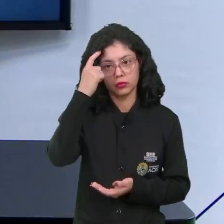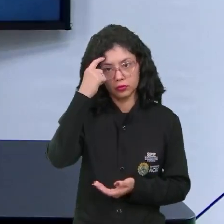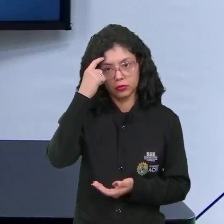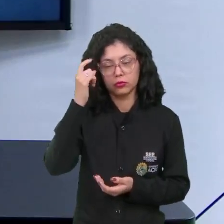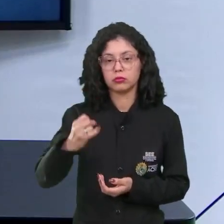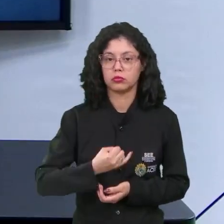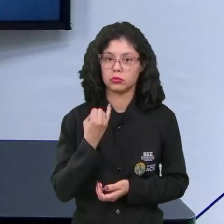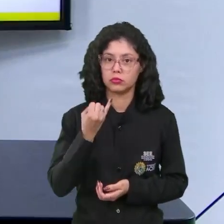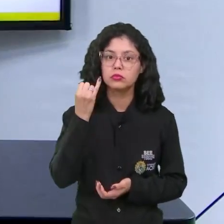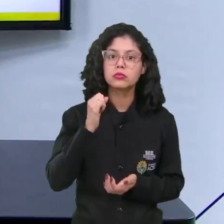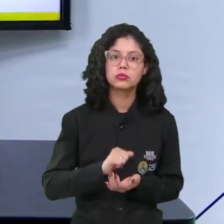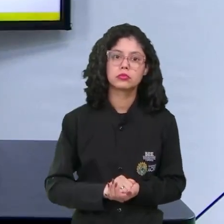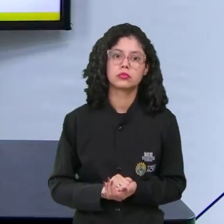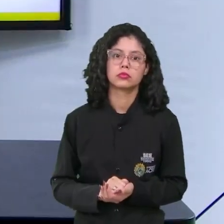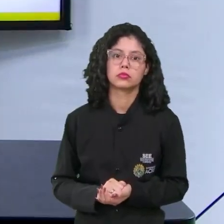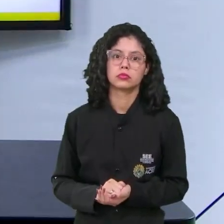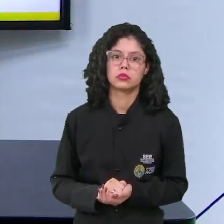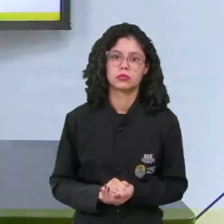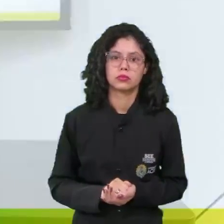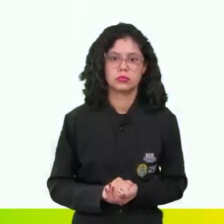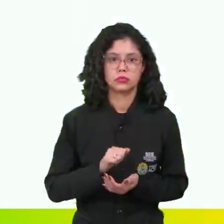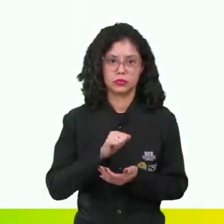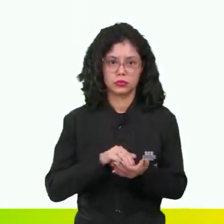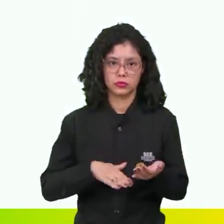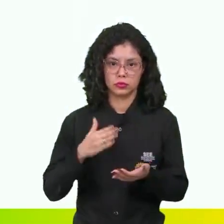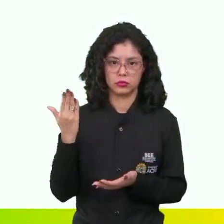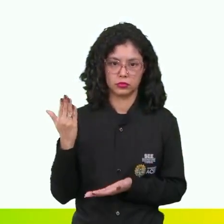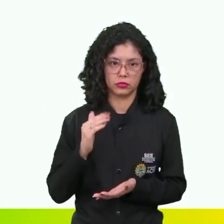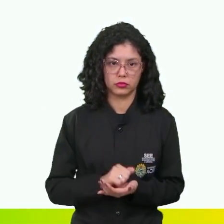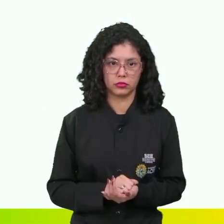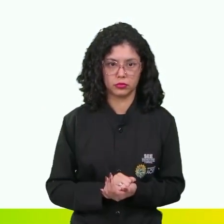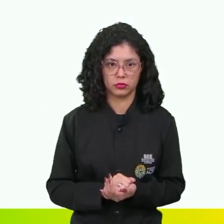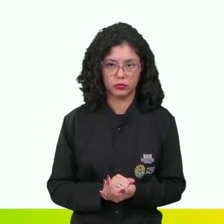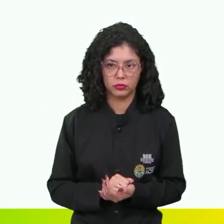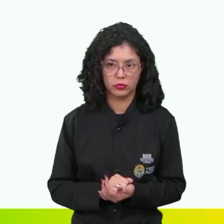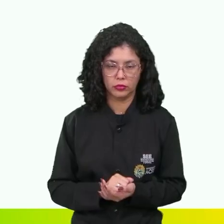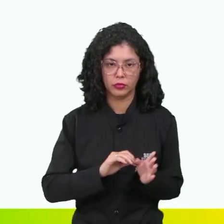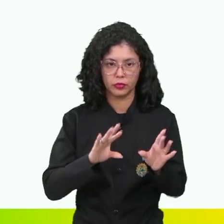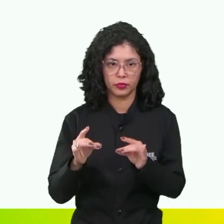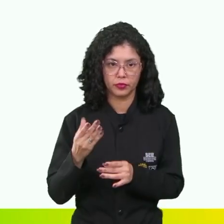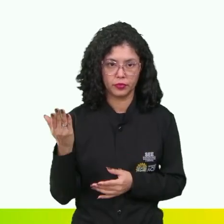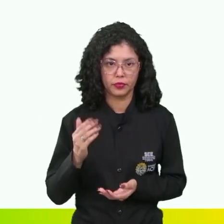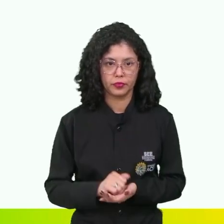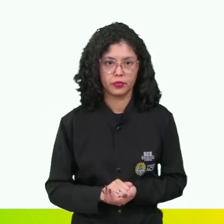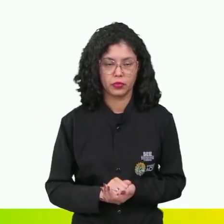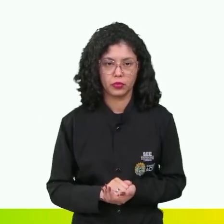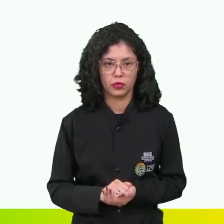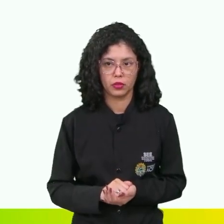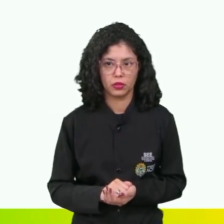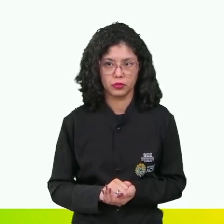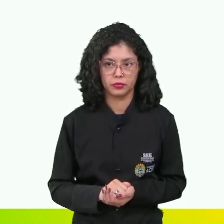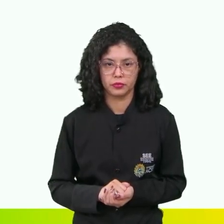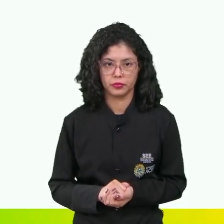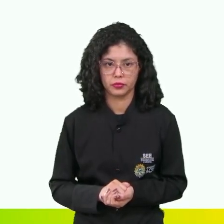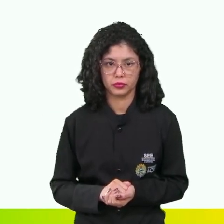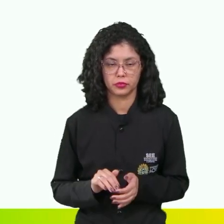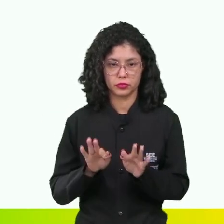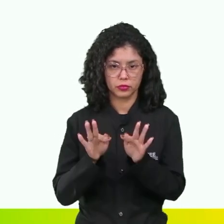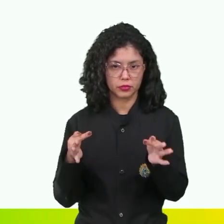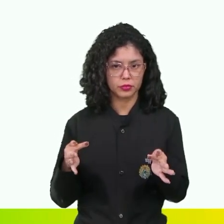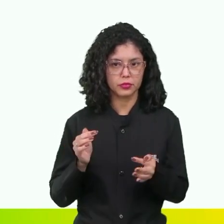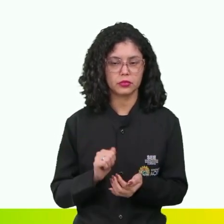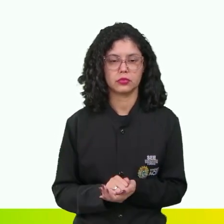ele é importante, viu? Agora, sem mais delongas, olha a minha questão que eu trouxe para vocês. Aí a pergunta